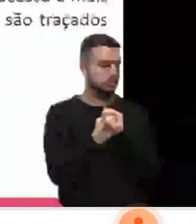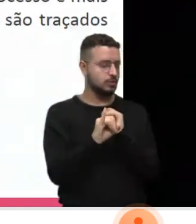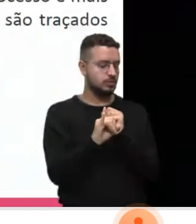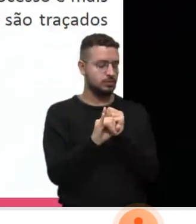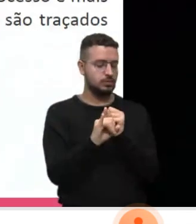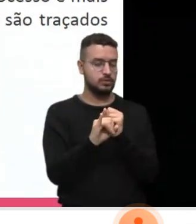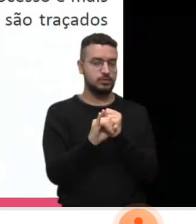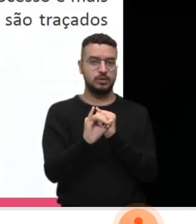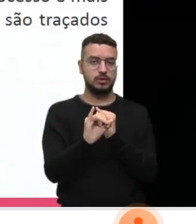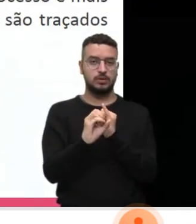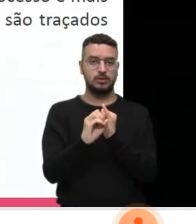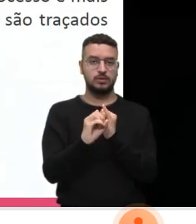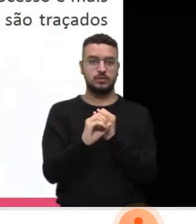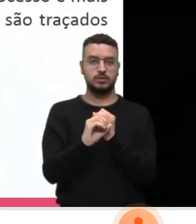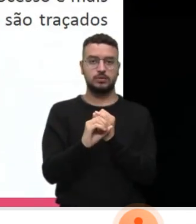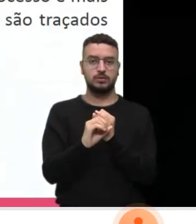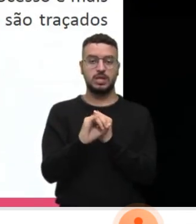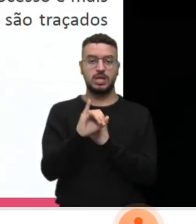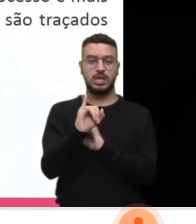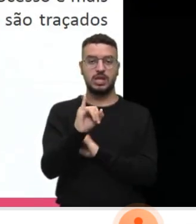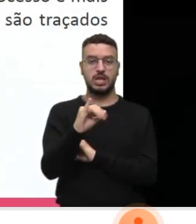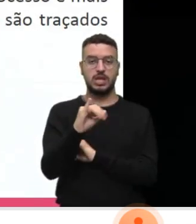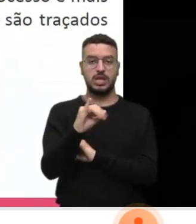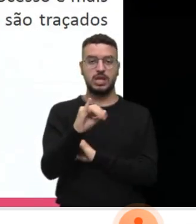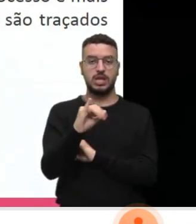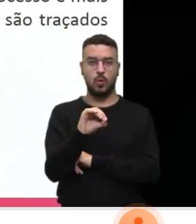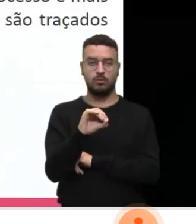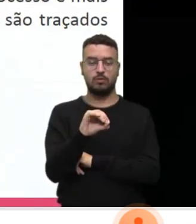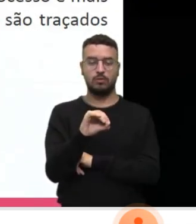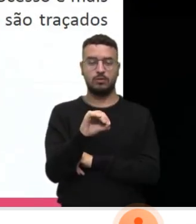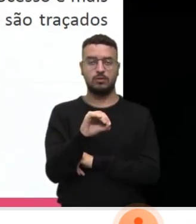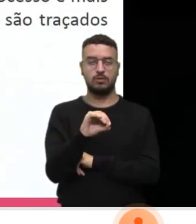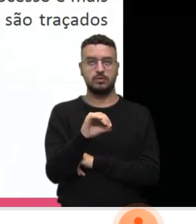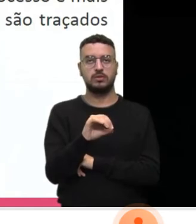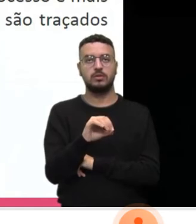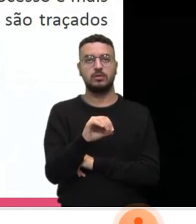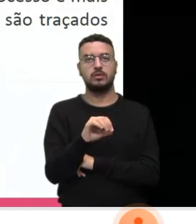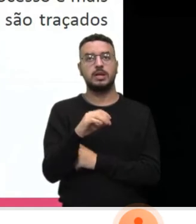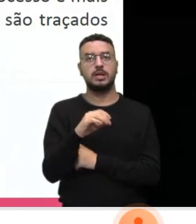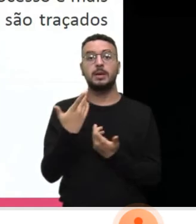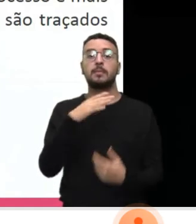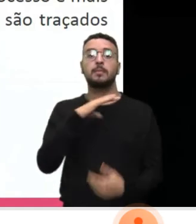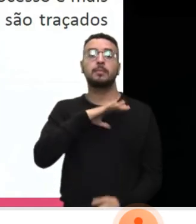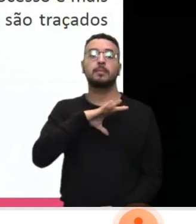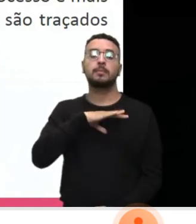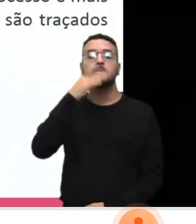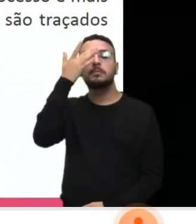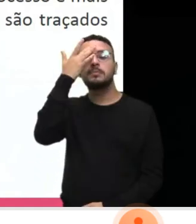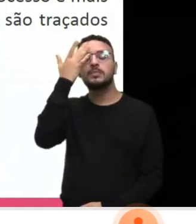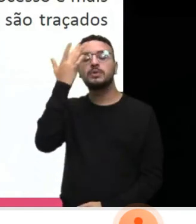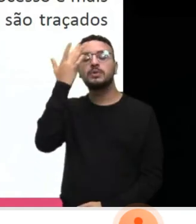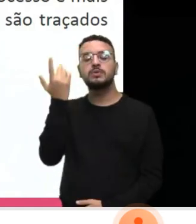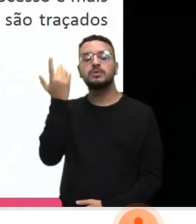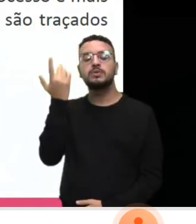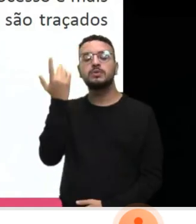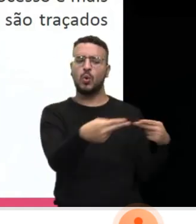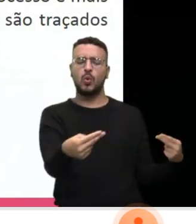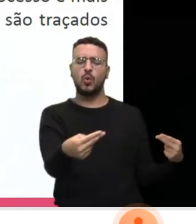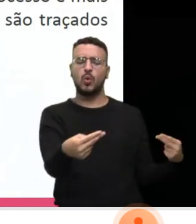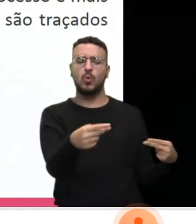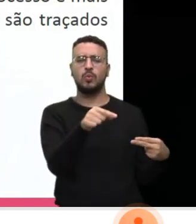uma qualidade do objeto. Em português, quando uma pessoa se refere a um objeto como sendo arredondado,